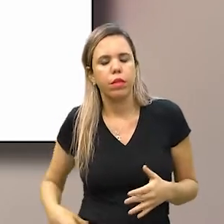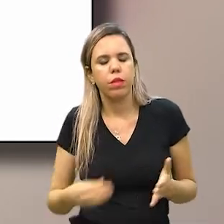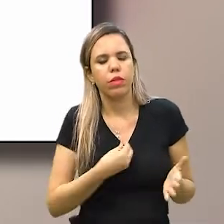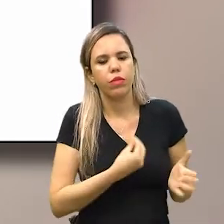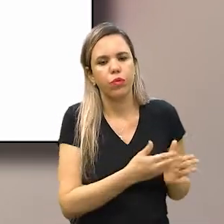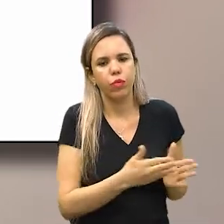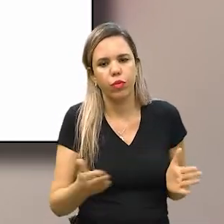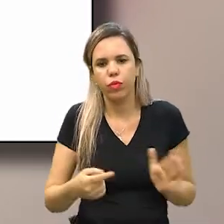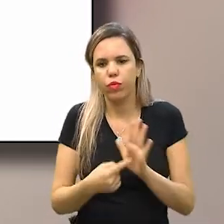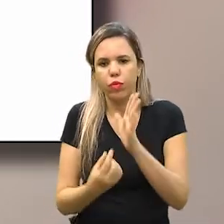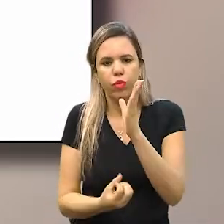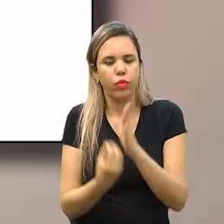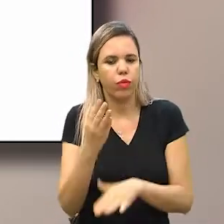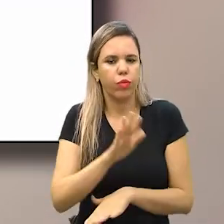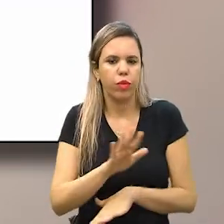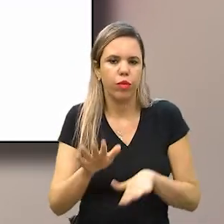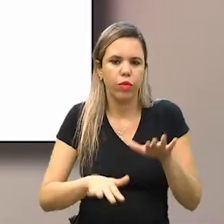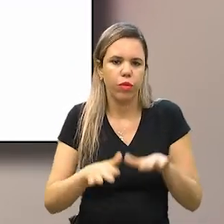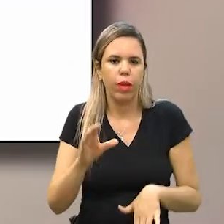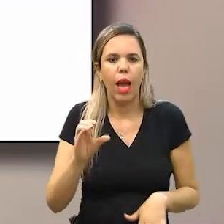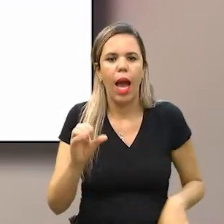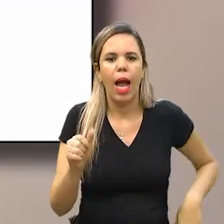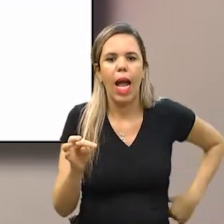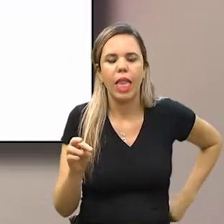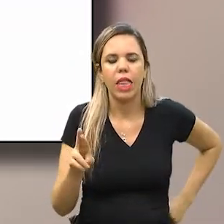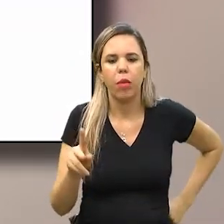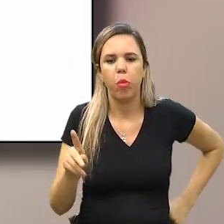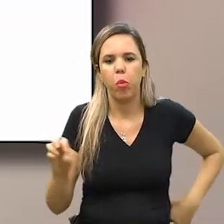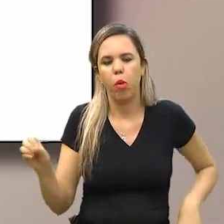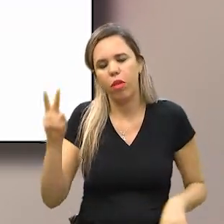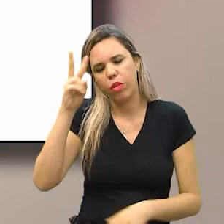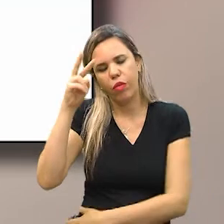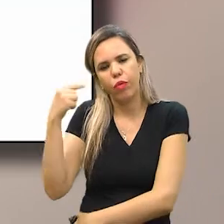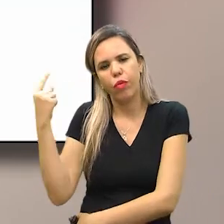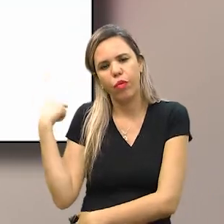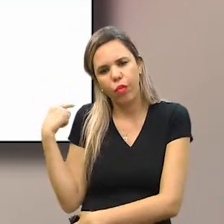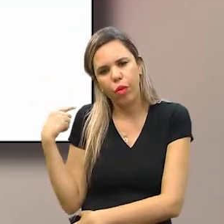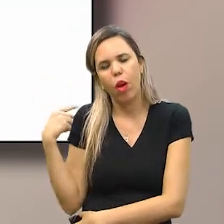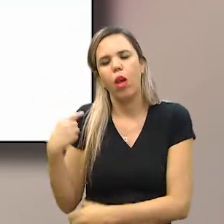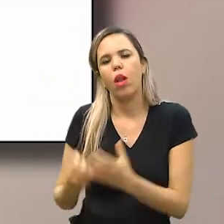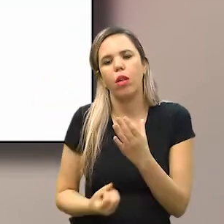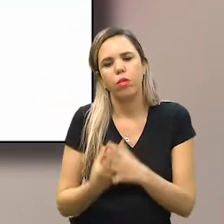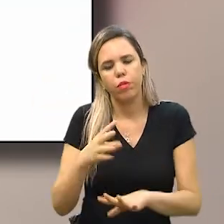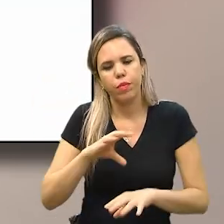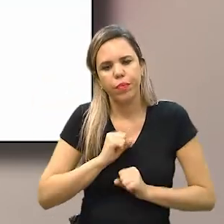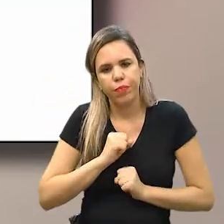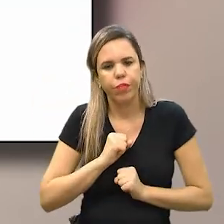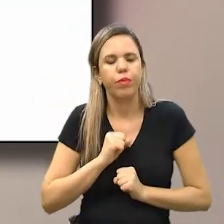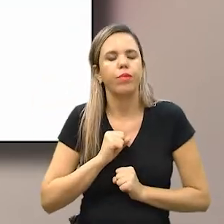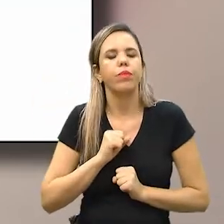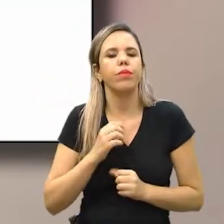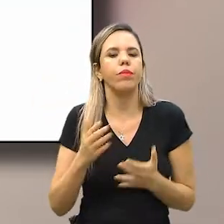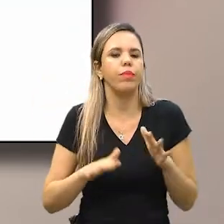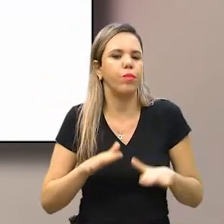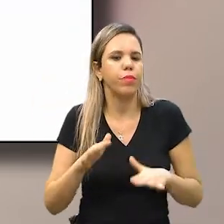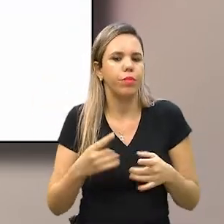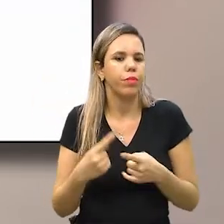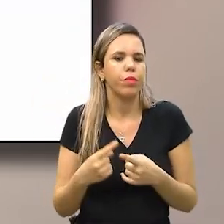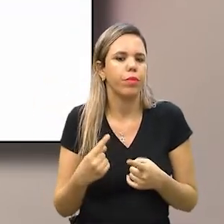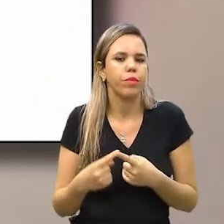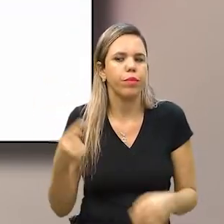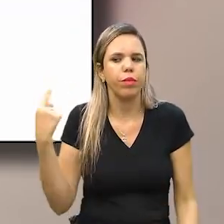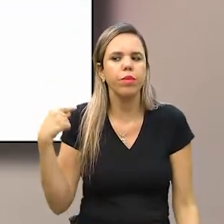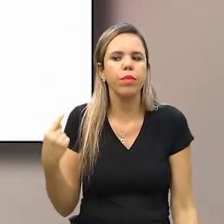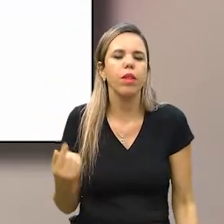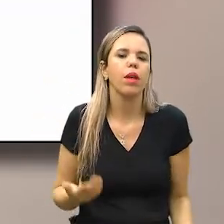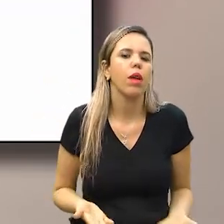vida, nem sempre elas vão manifestar a catapora e elas vão lembrar dessa manifestação clinicamente, às vezes porque foi